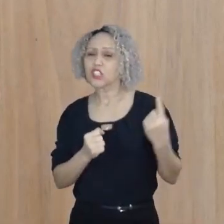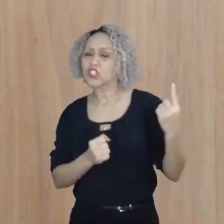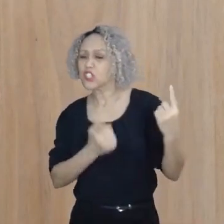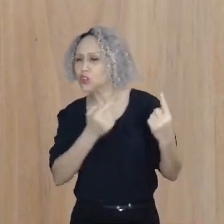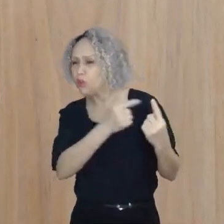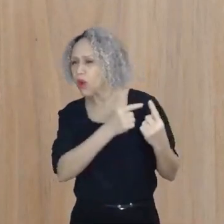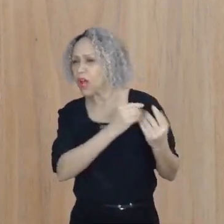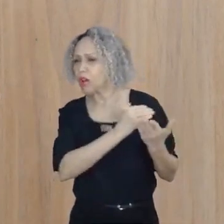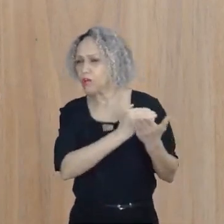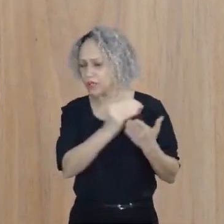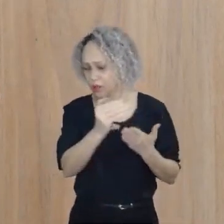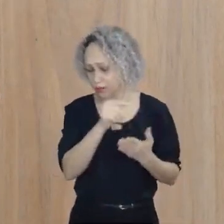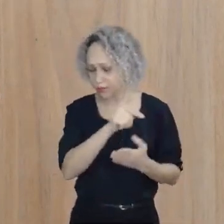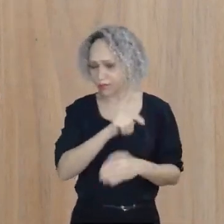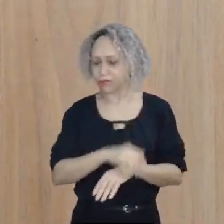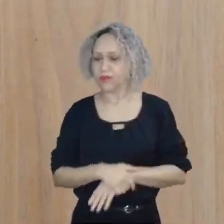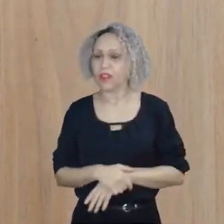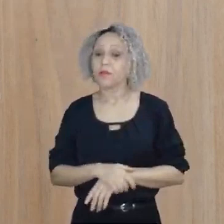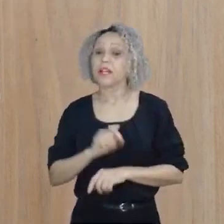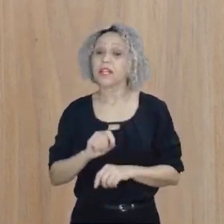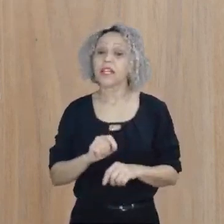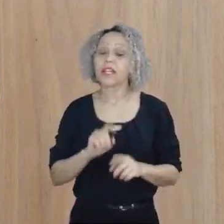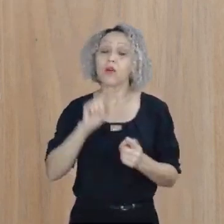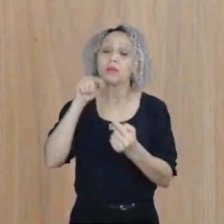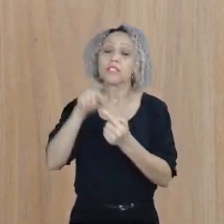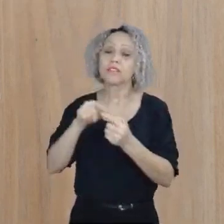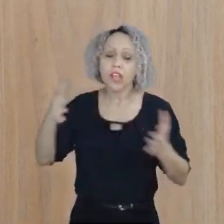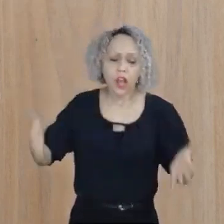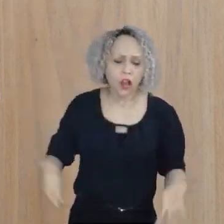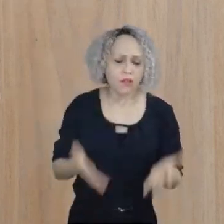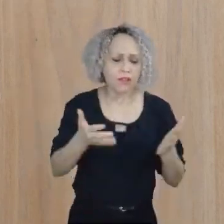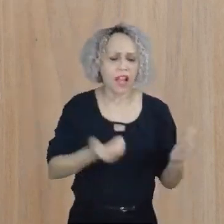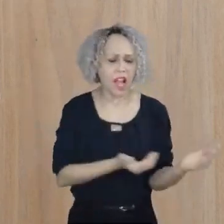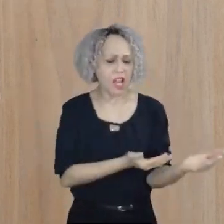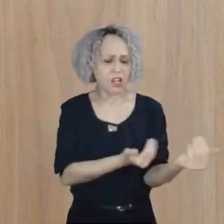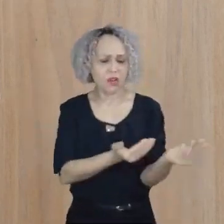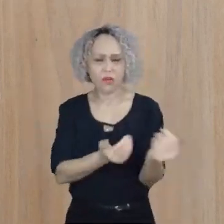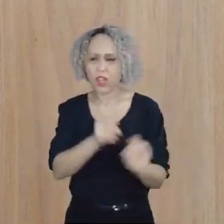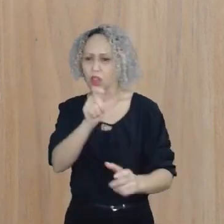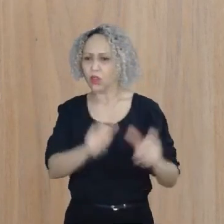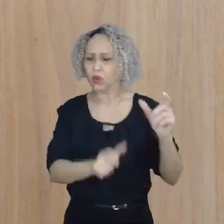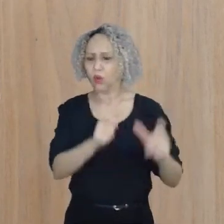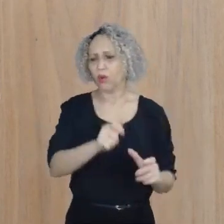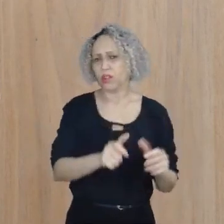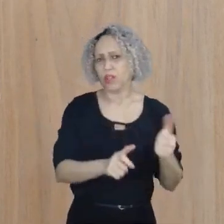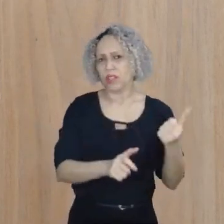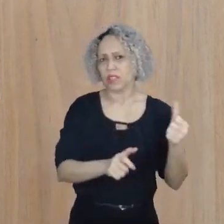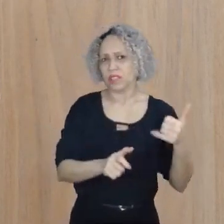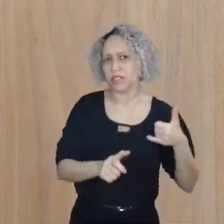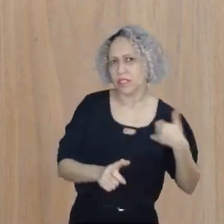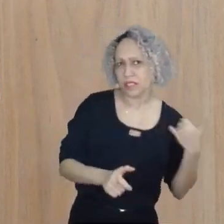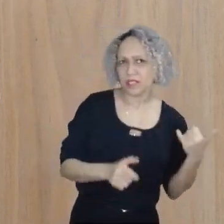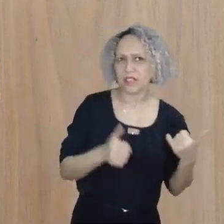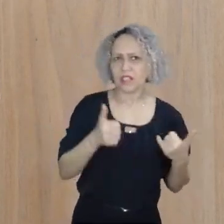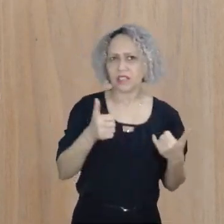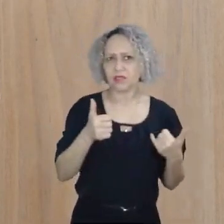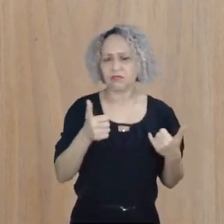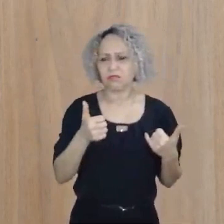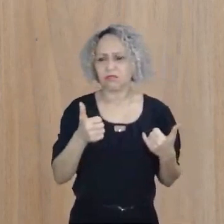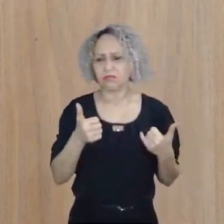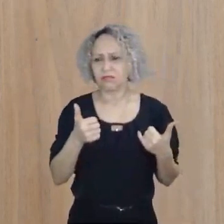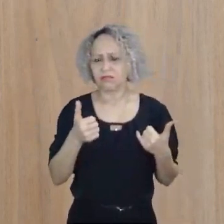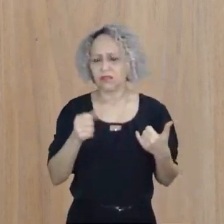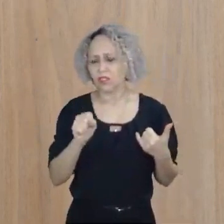para incentivar essa juventude de 16 anos a 18 anos a tirar o título, a participar do processo democrático,